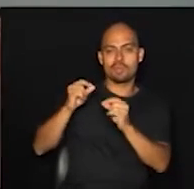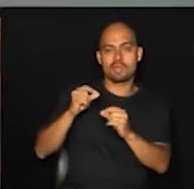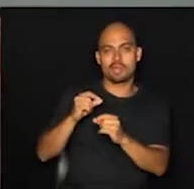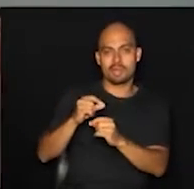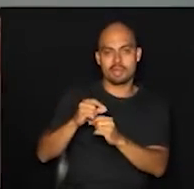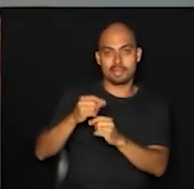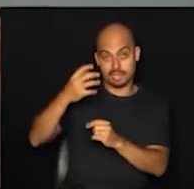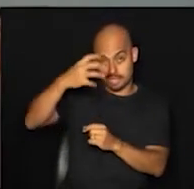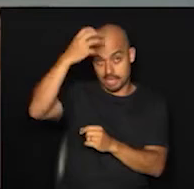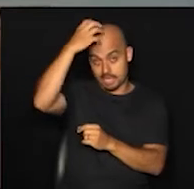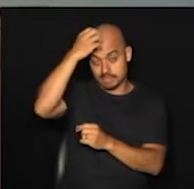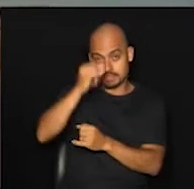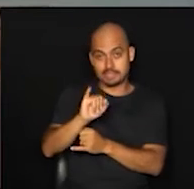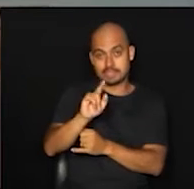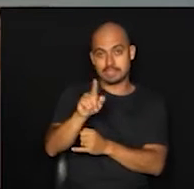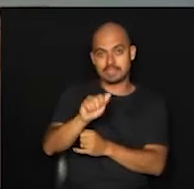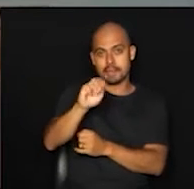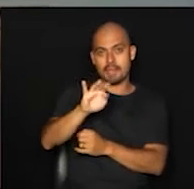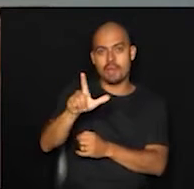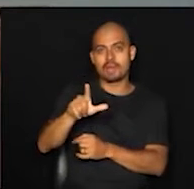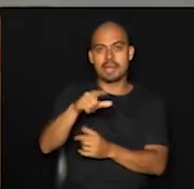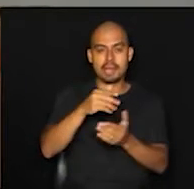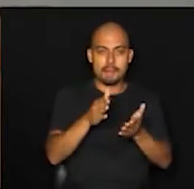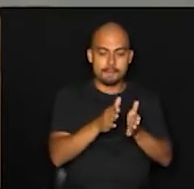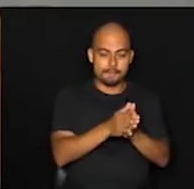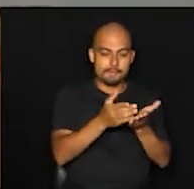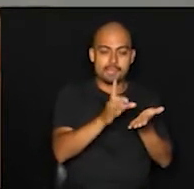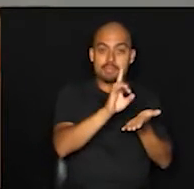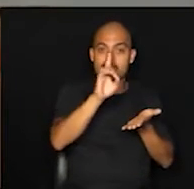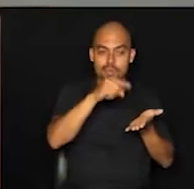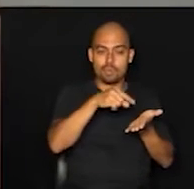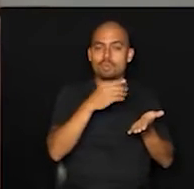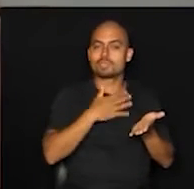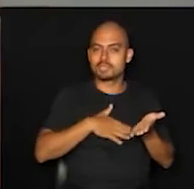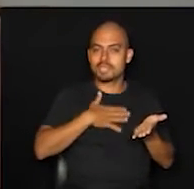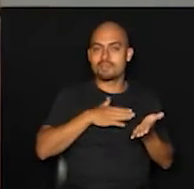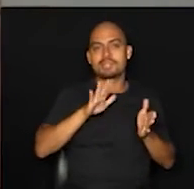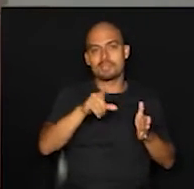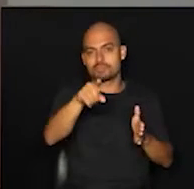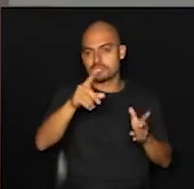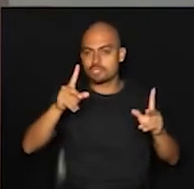muito de Bíblia, né? Então vocês fizeram uma Bíblia para ela, né? Então,